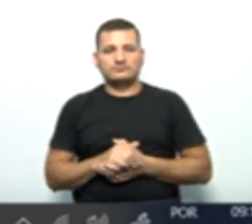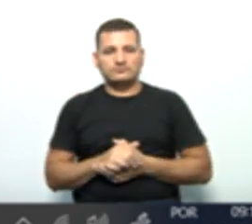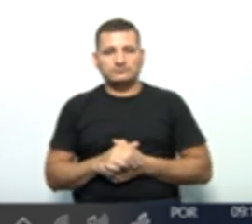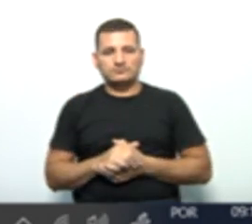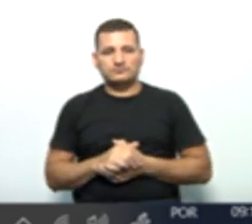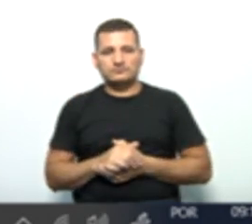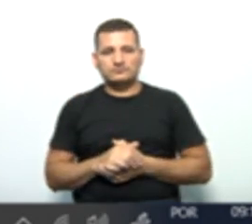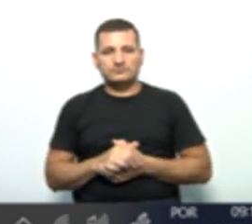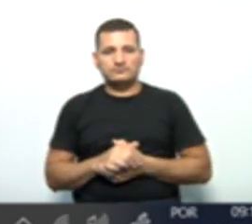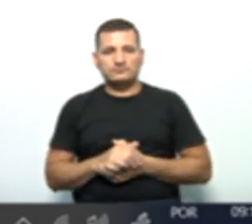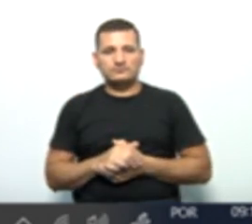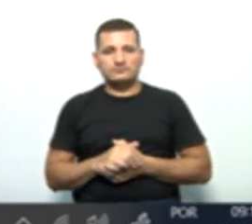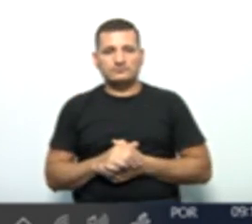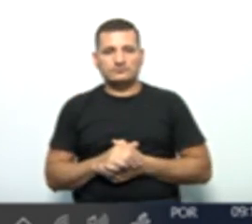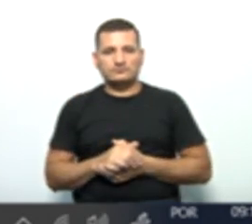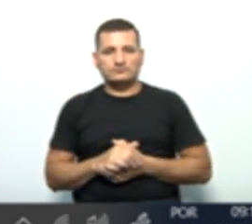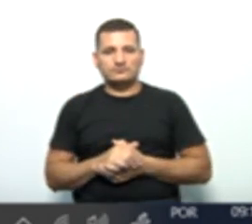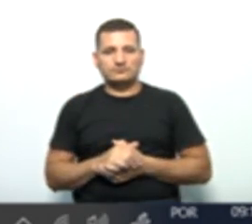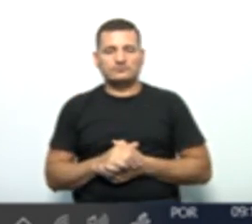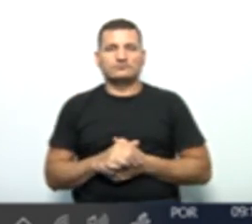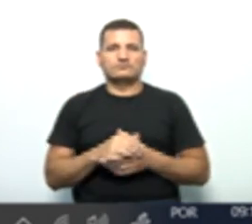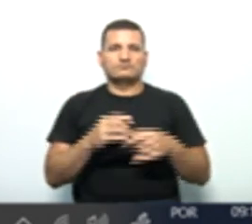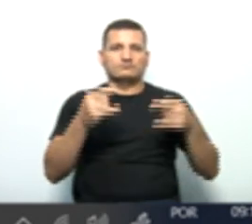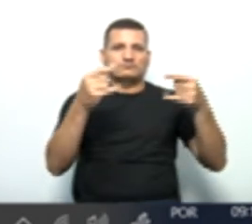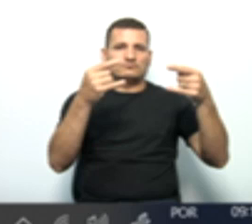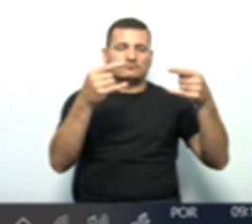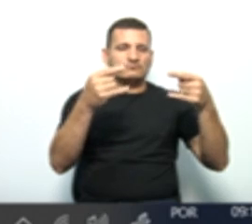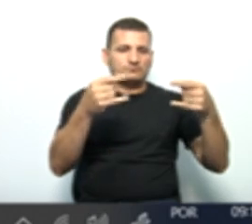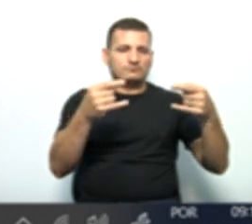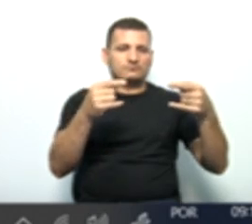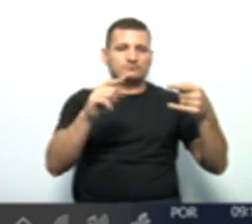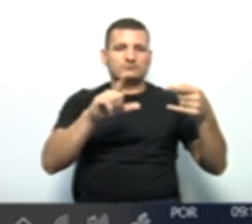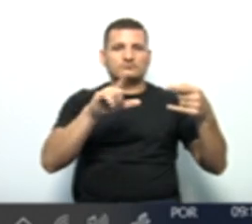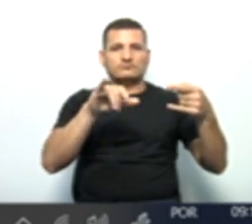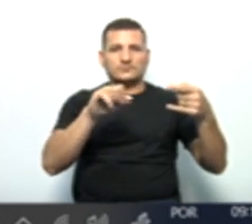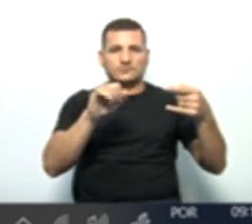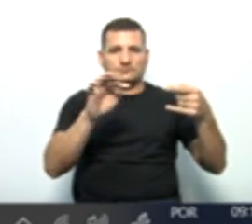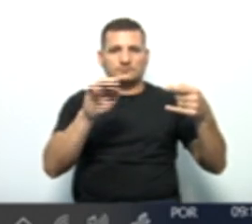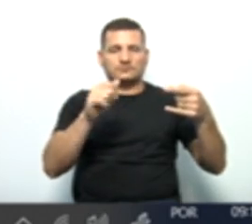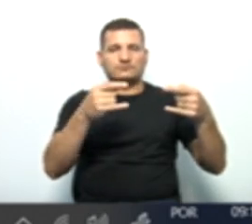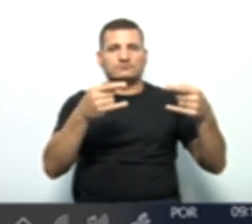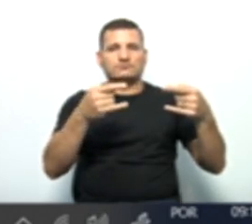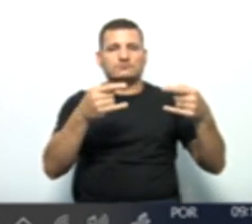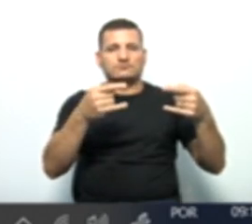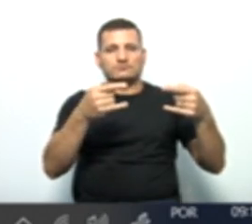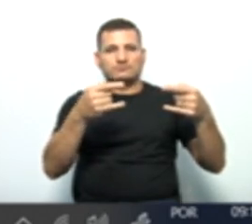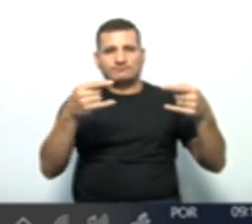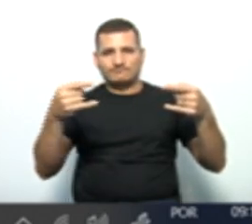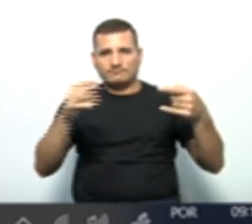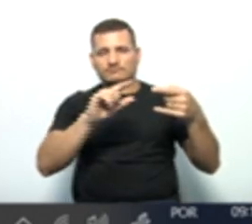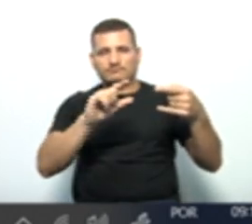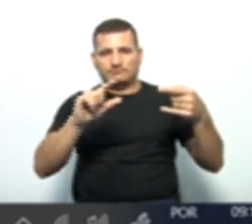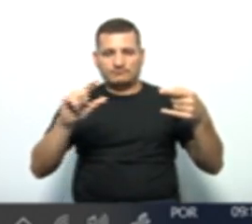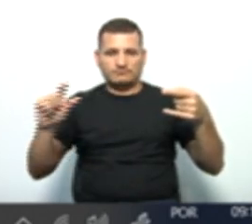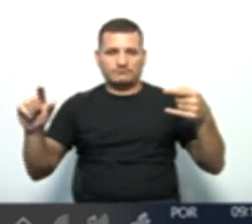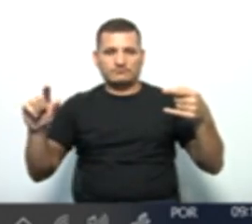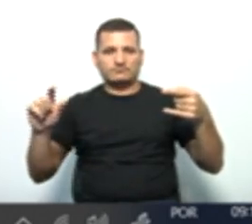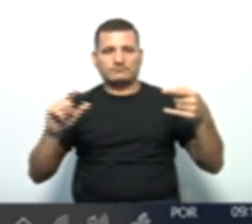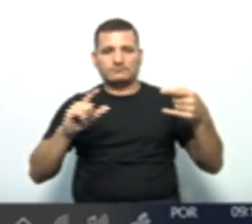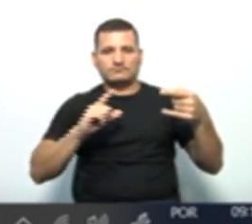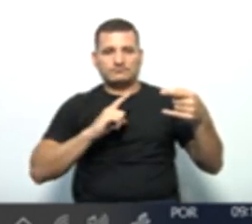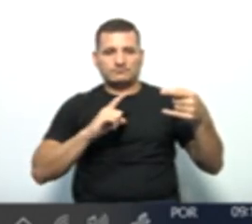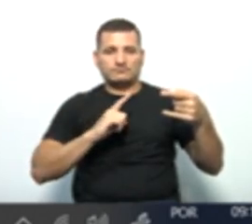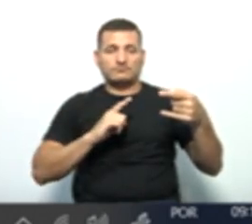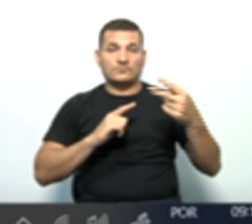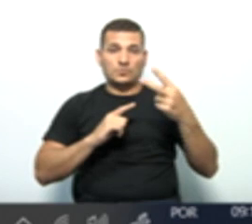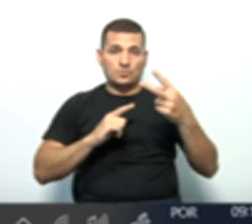criei uma lista, quer dizer, eu criei uma lista total. Dentro dessa lista, eu tenho mais